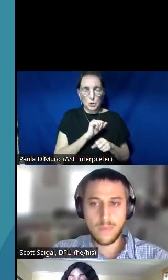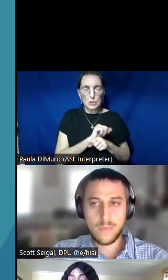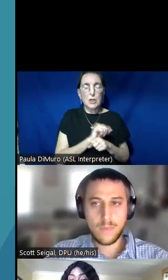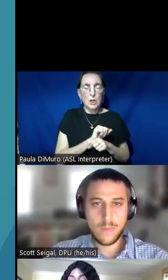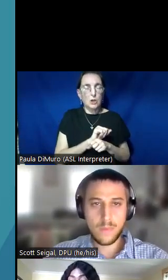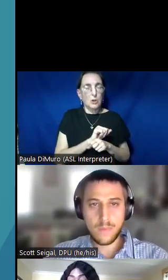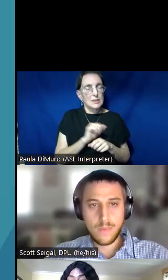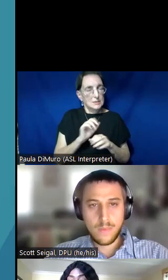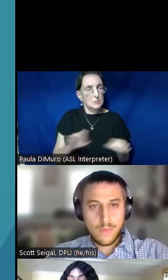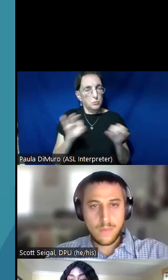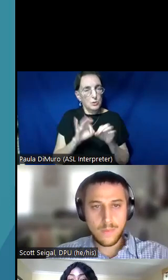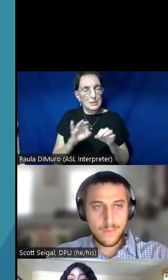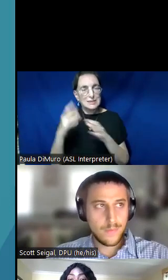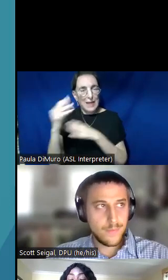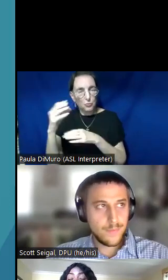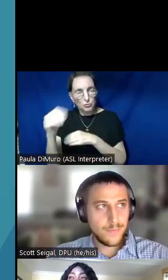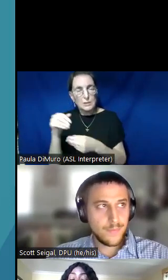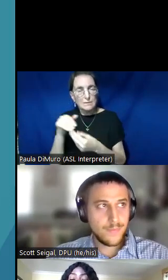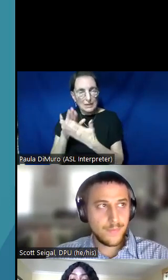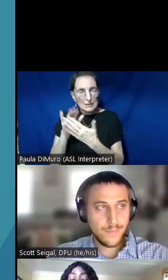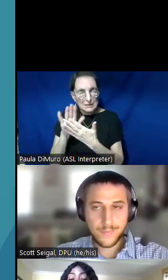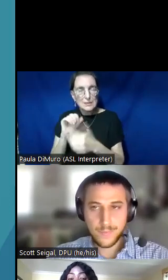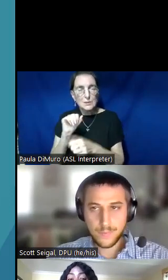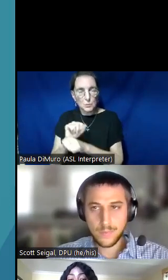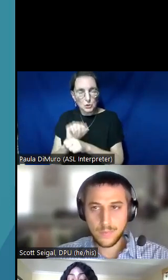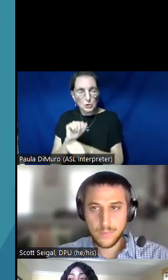é crucial e